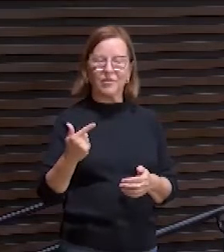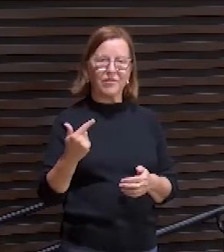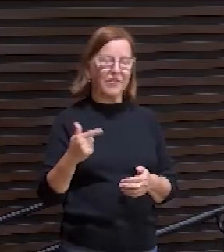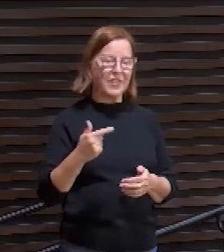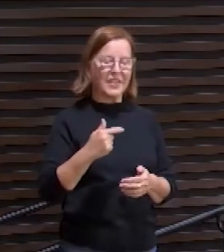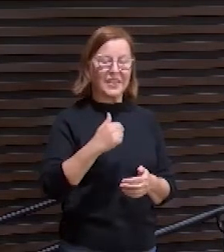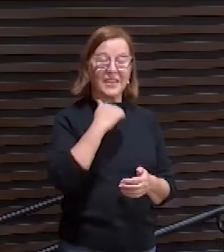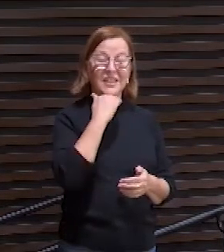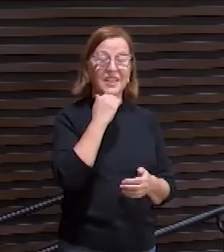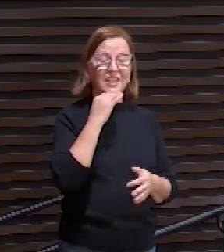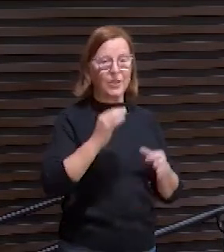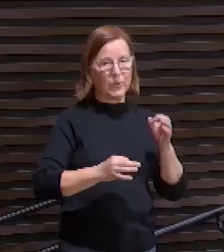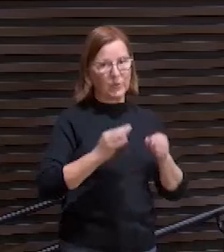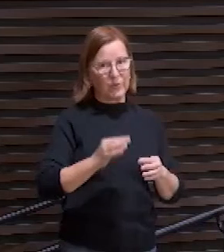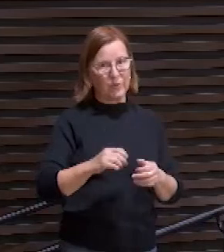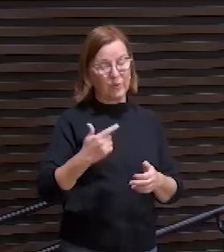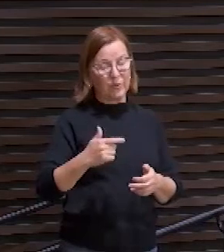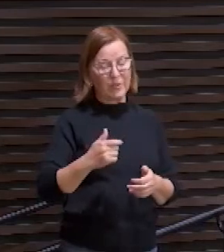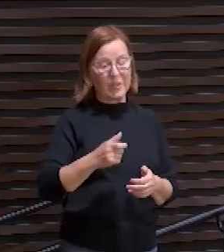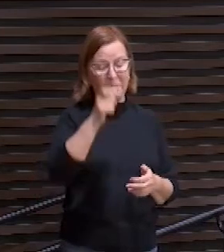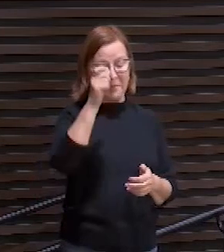bem. Então,